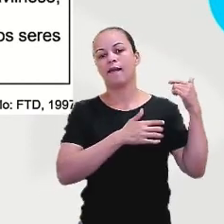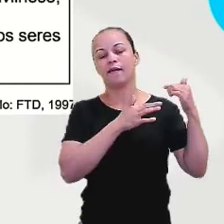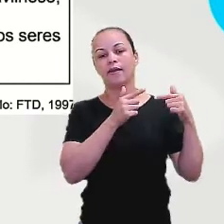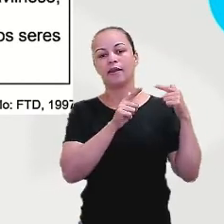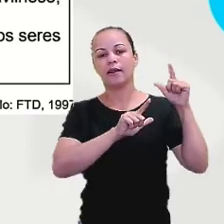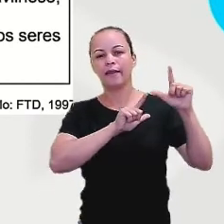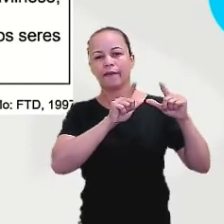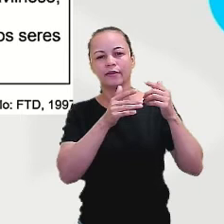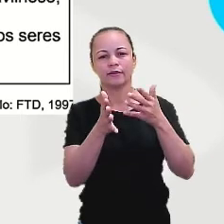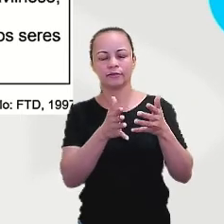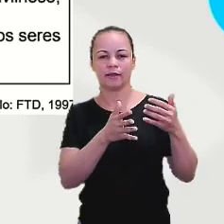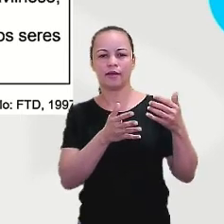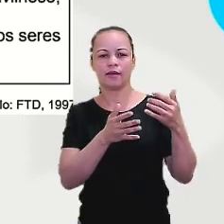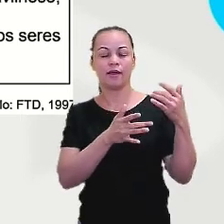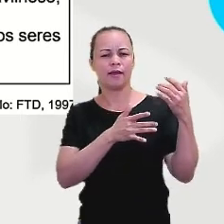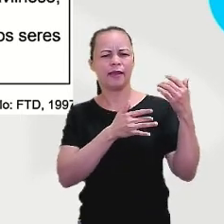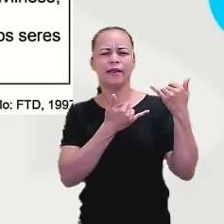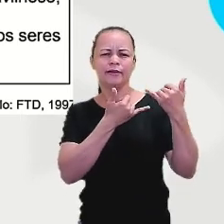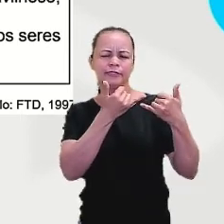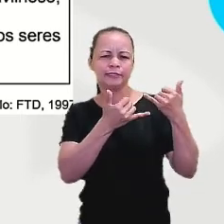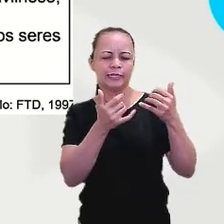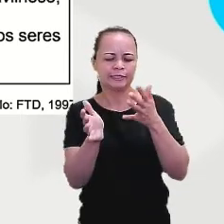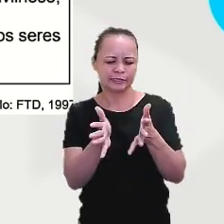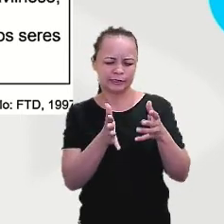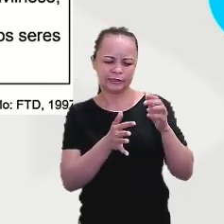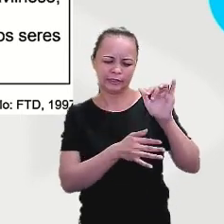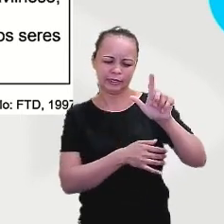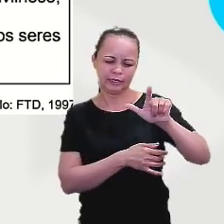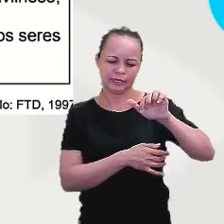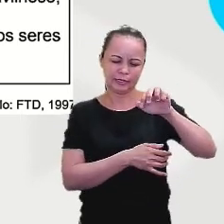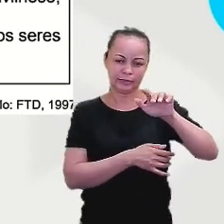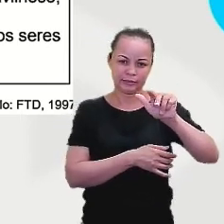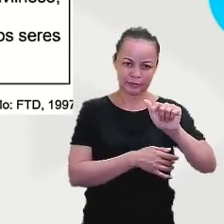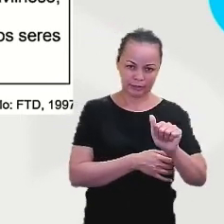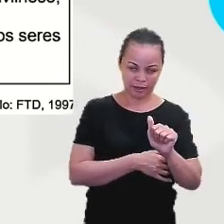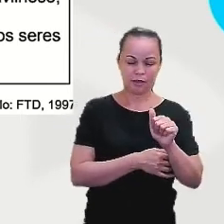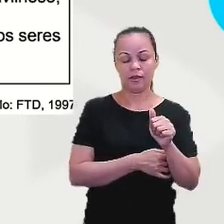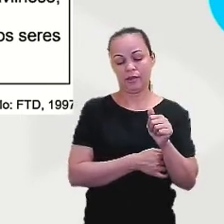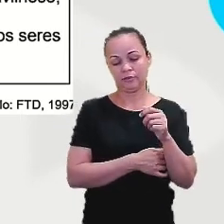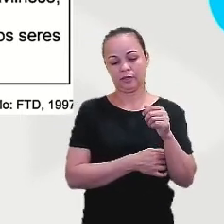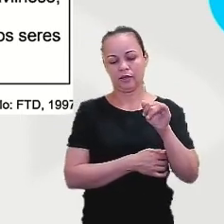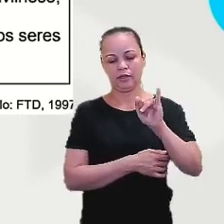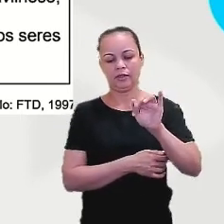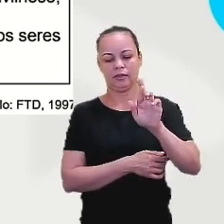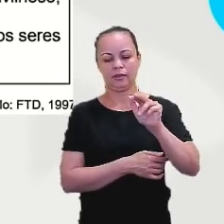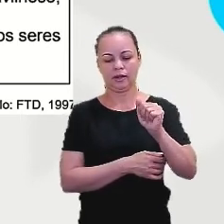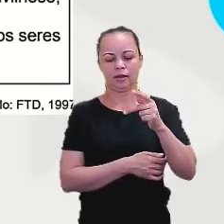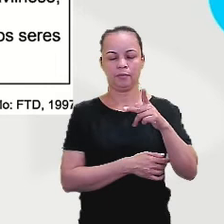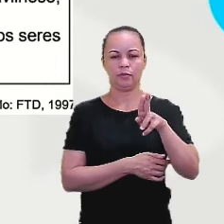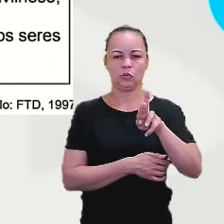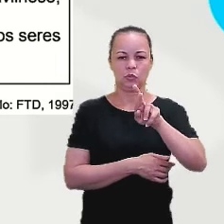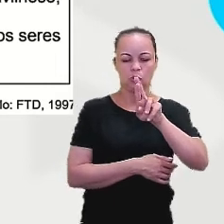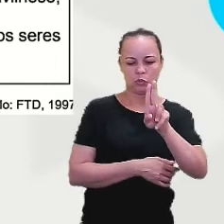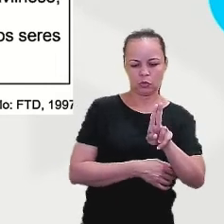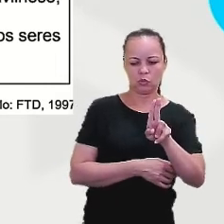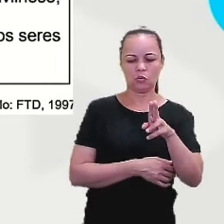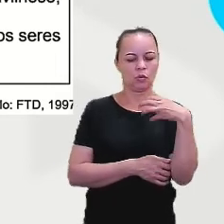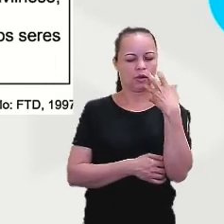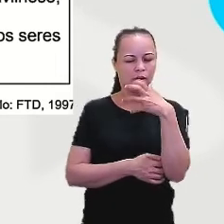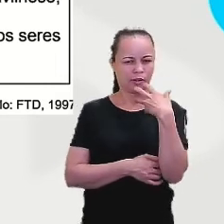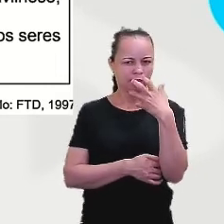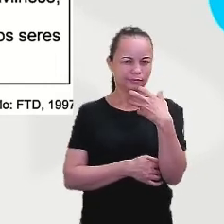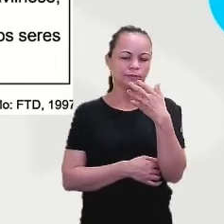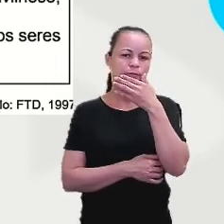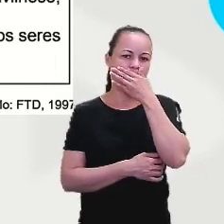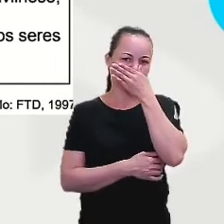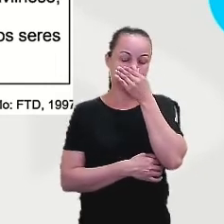indígenas, uma lenda indígena, tá bom? Tem como título Irapuru, o canto que encanta. Certo jovem, não muito